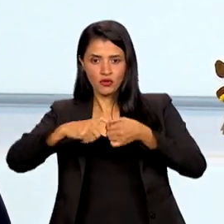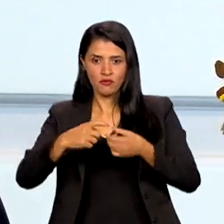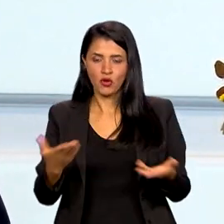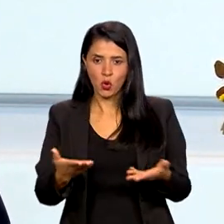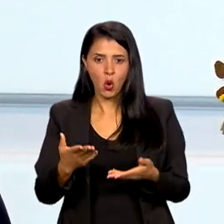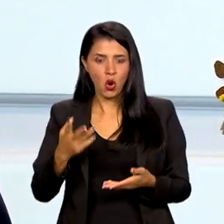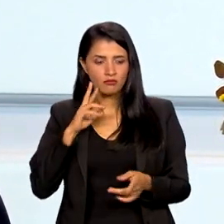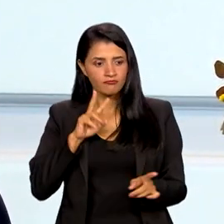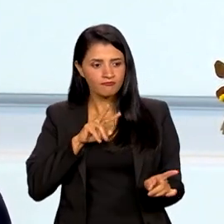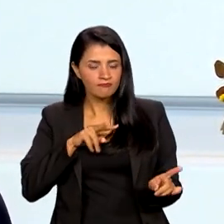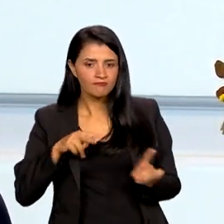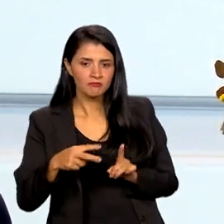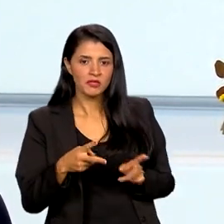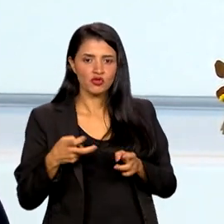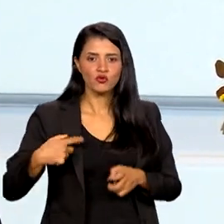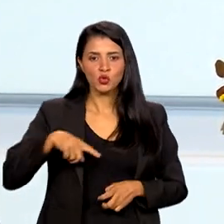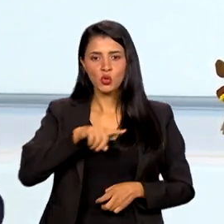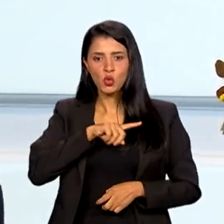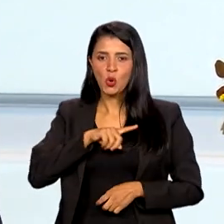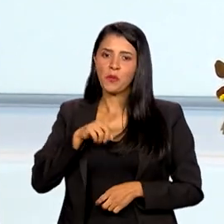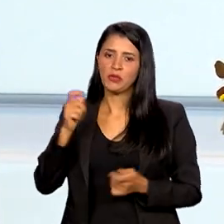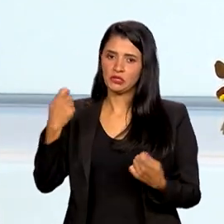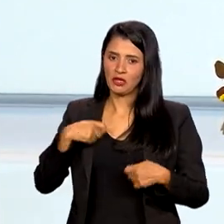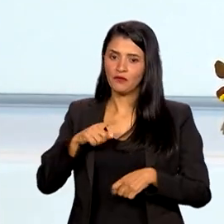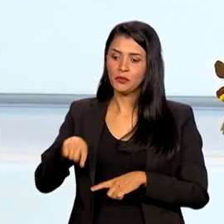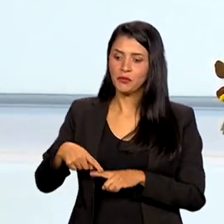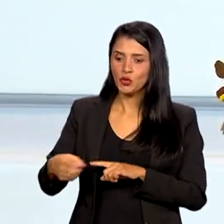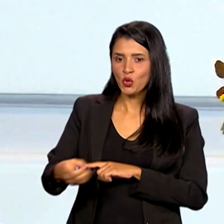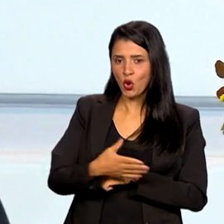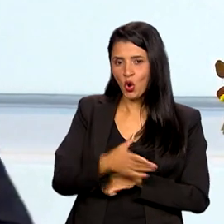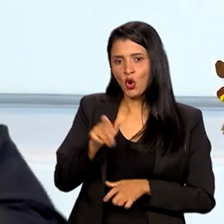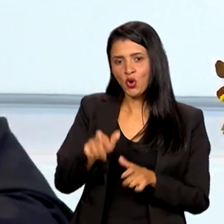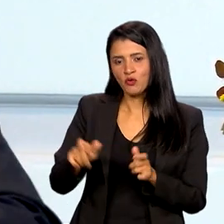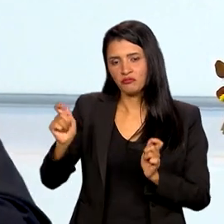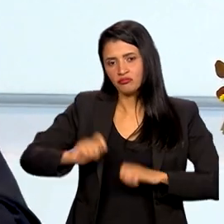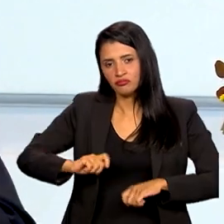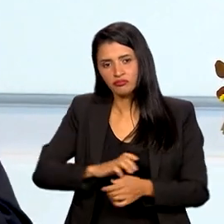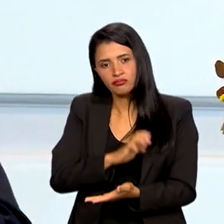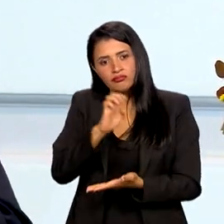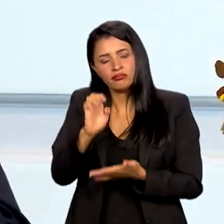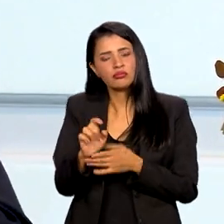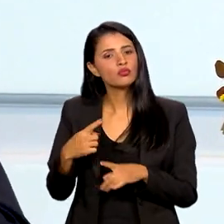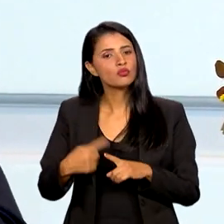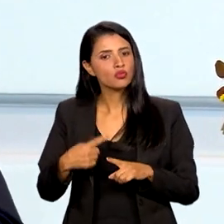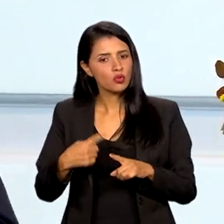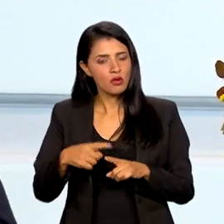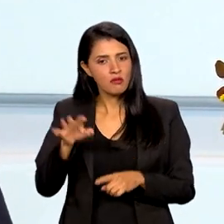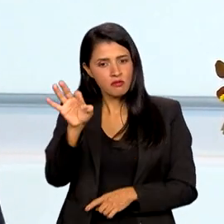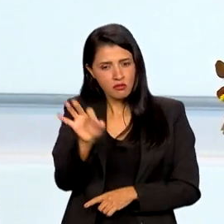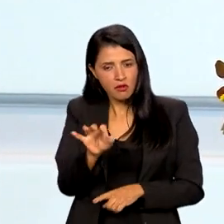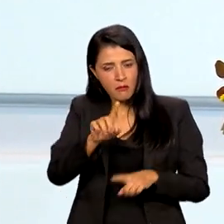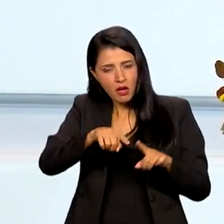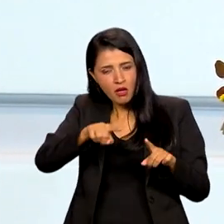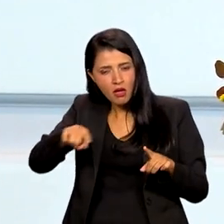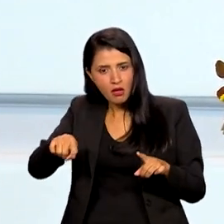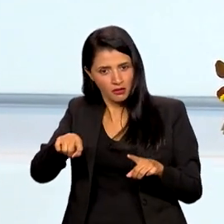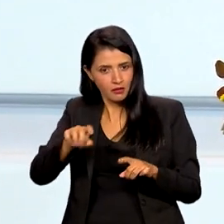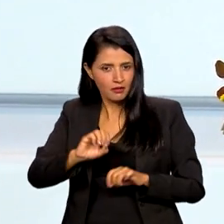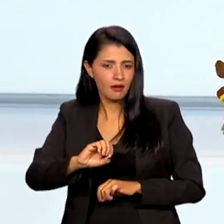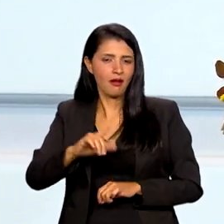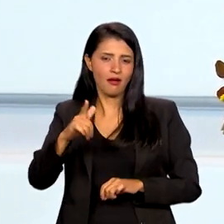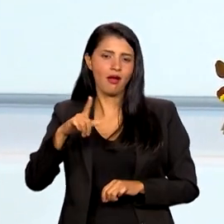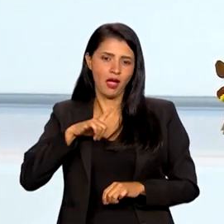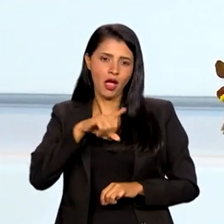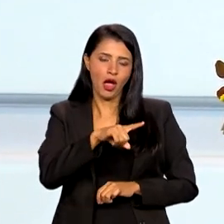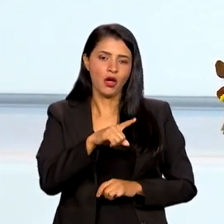deveria incluir novos atores como capazes de realizar a exportação. Porque, estatisticamente, é claro que